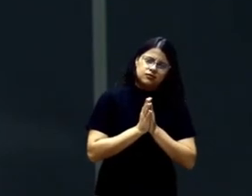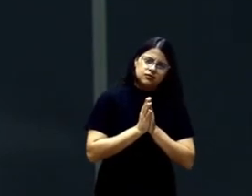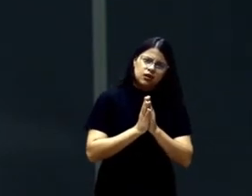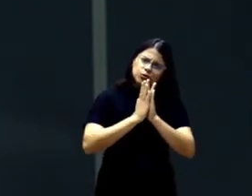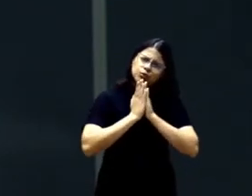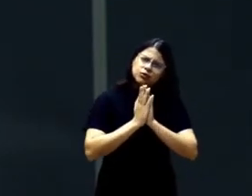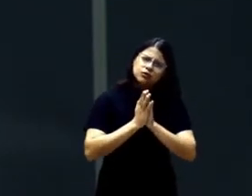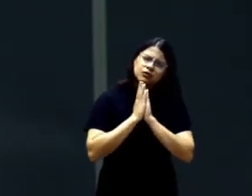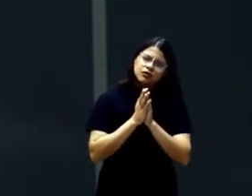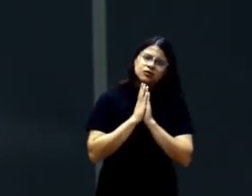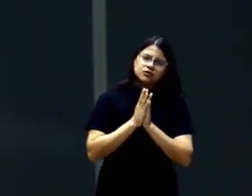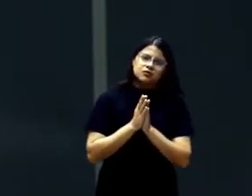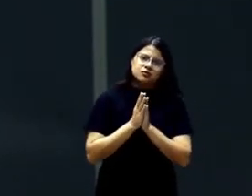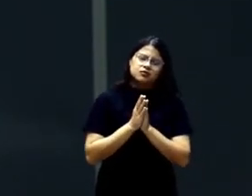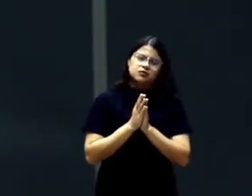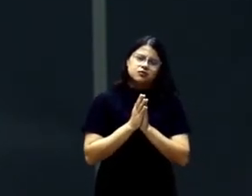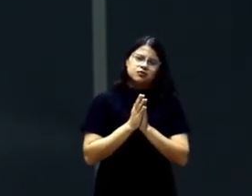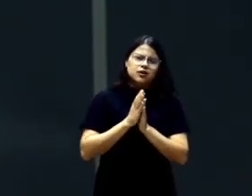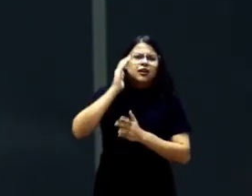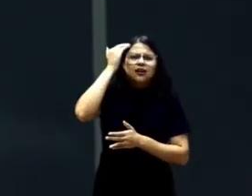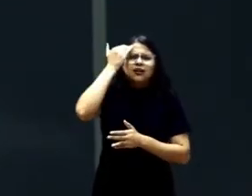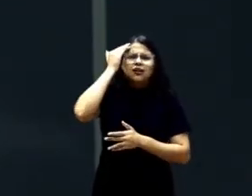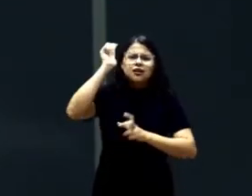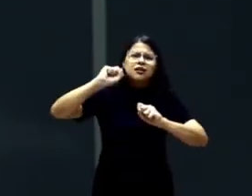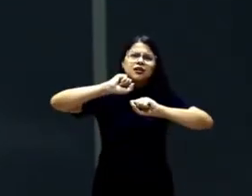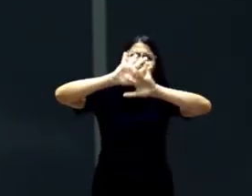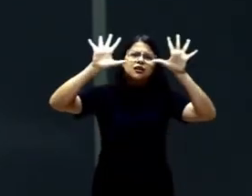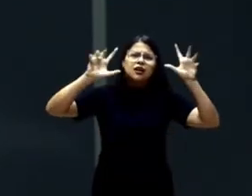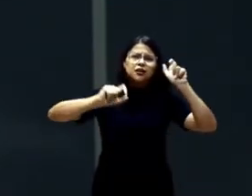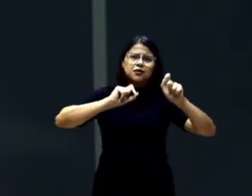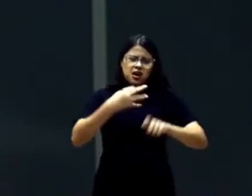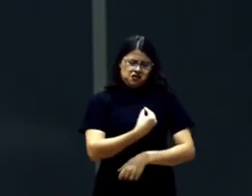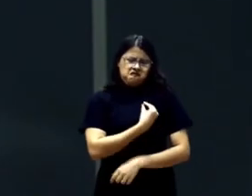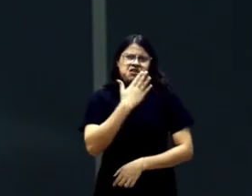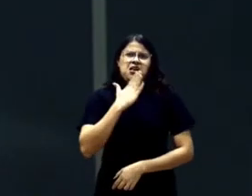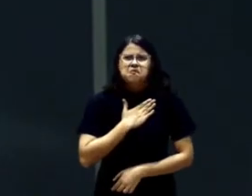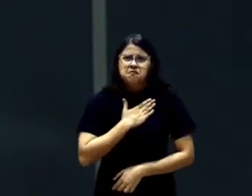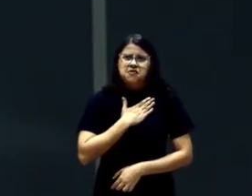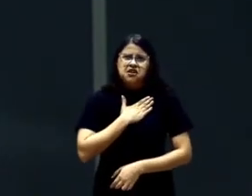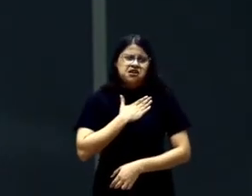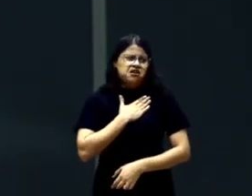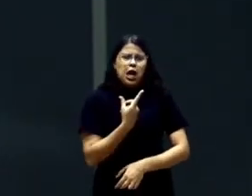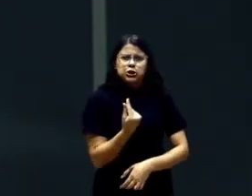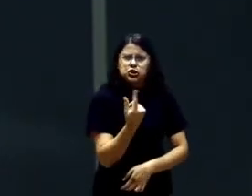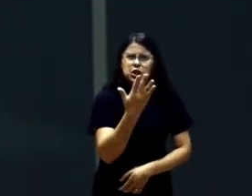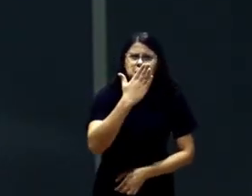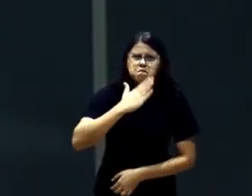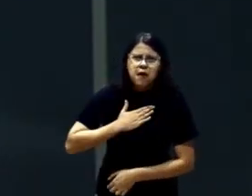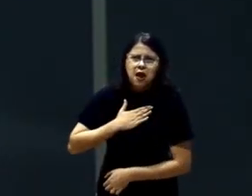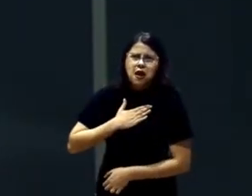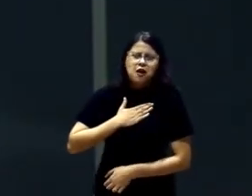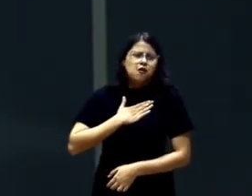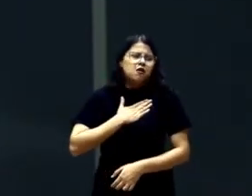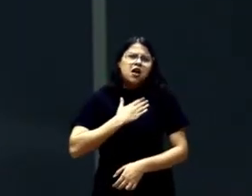nunca entenda que é seu, que é seu, que é por